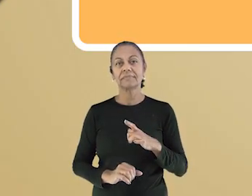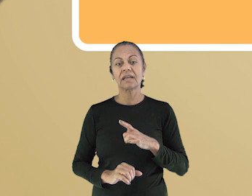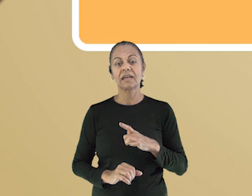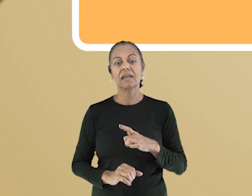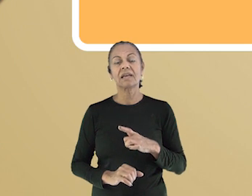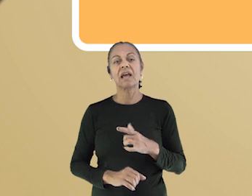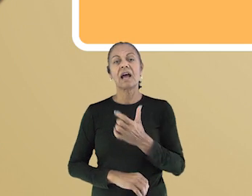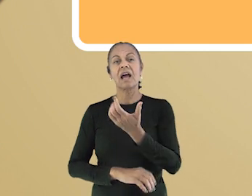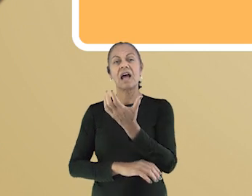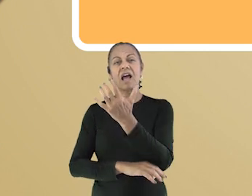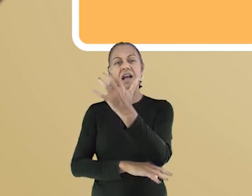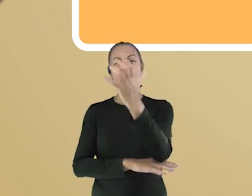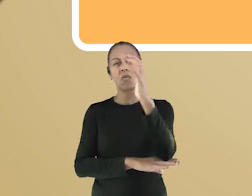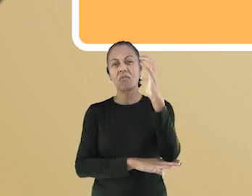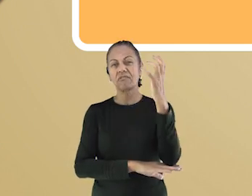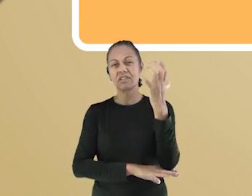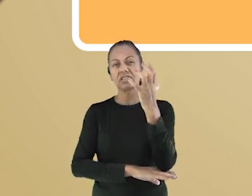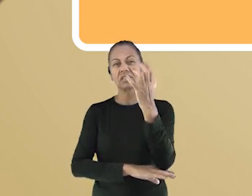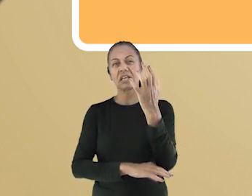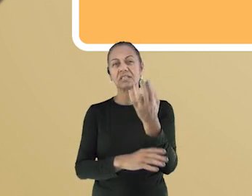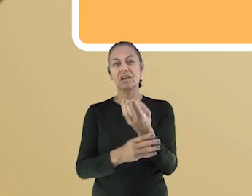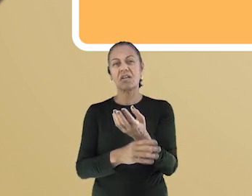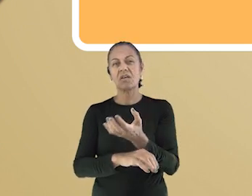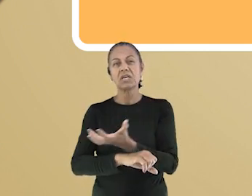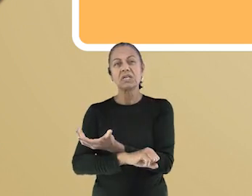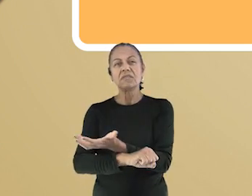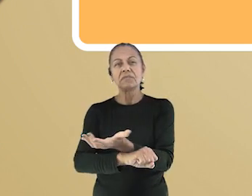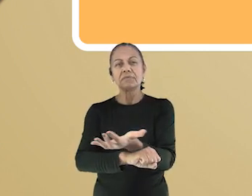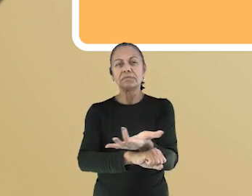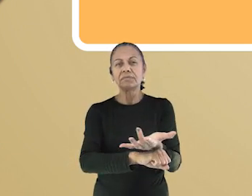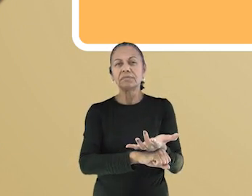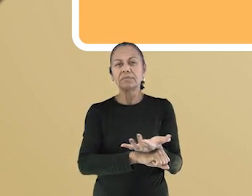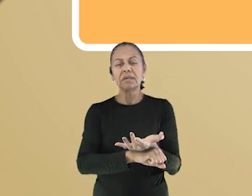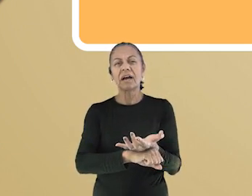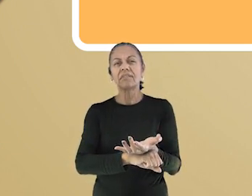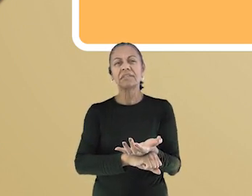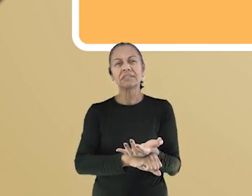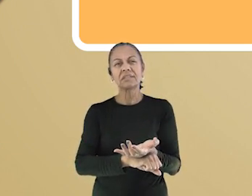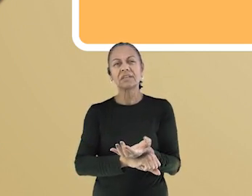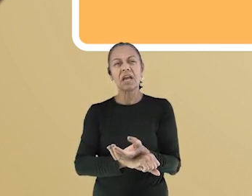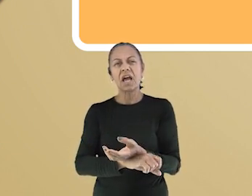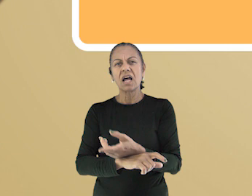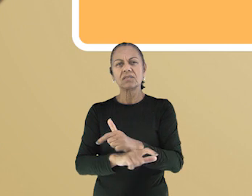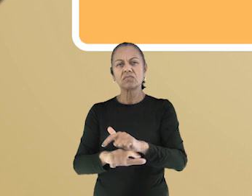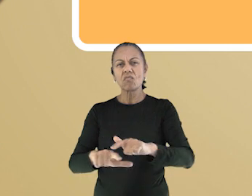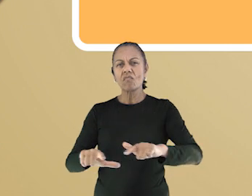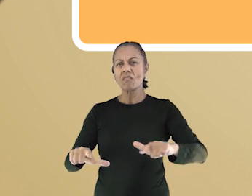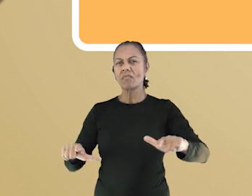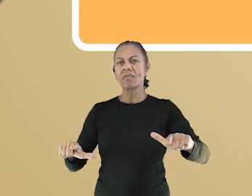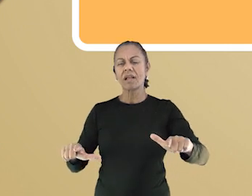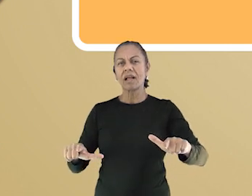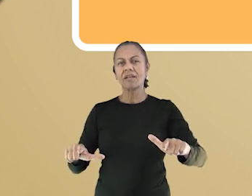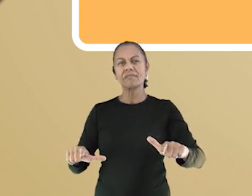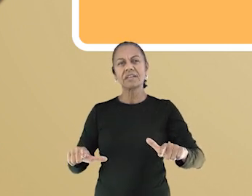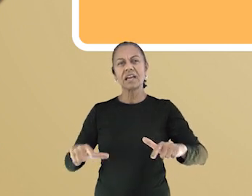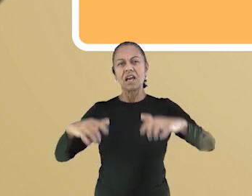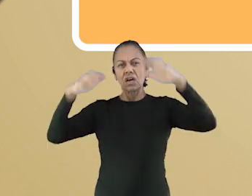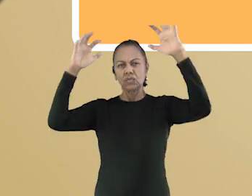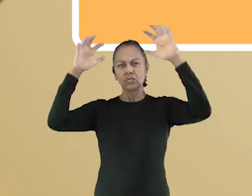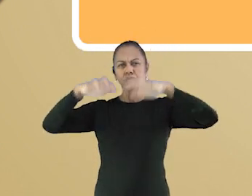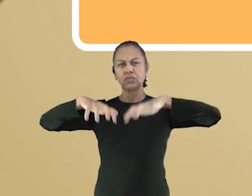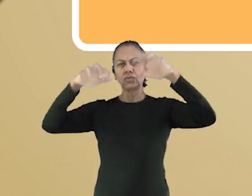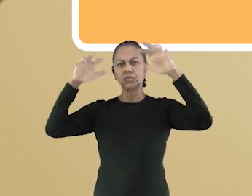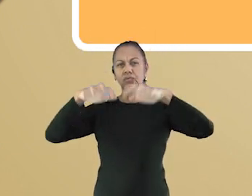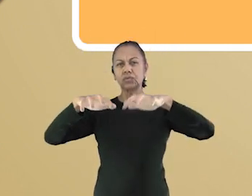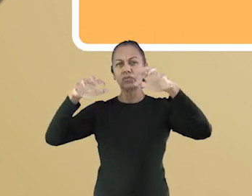cobertura vegetal. Quando você remove a vegetação de uma região, você está retirando dela a proteção contra o choque direto da